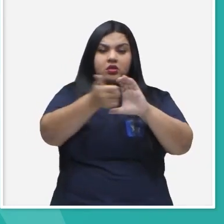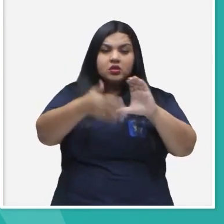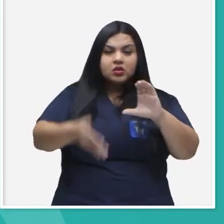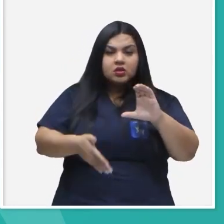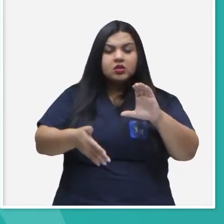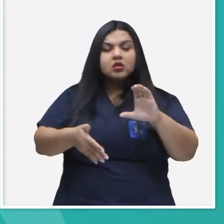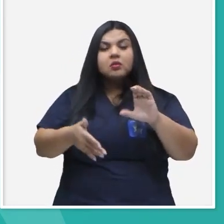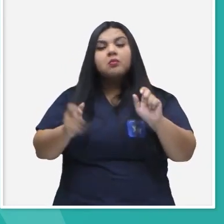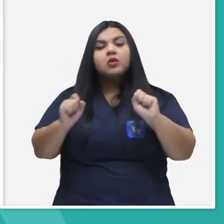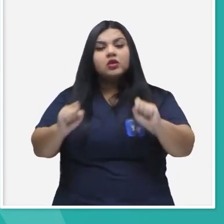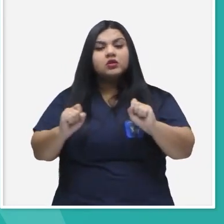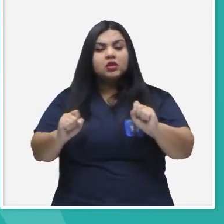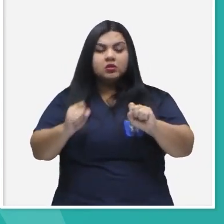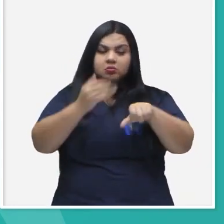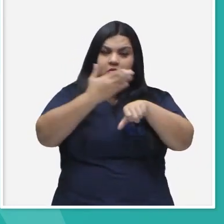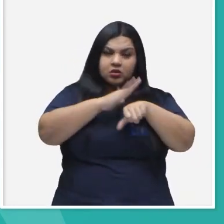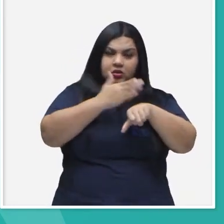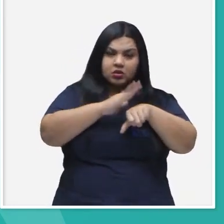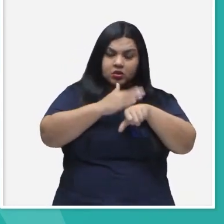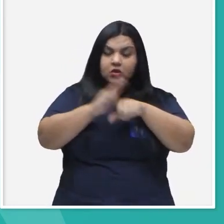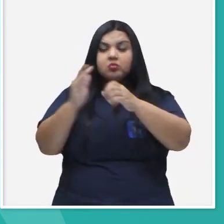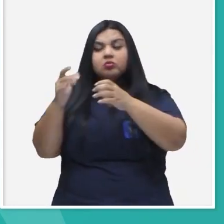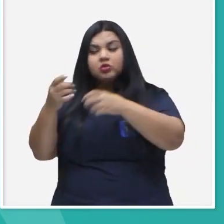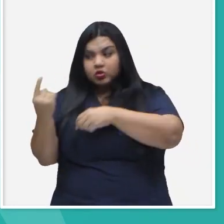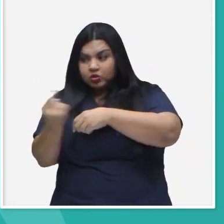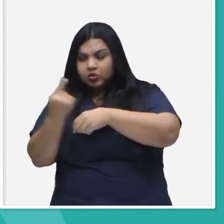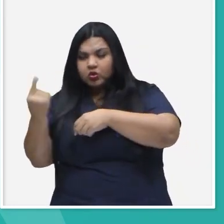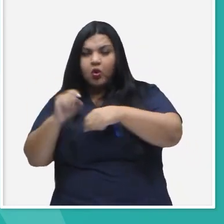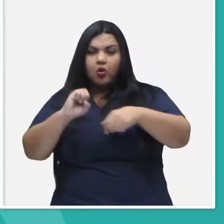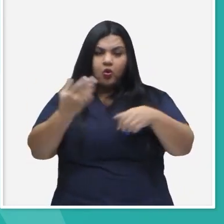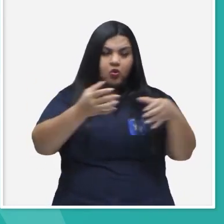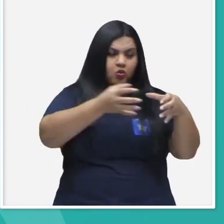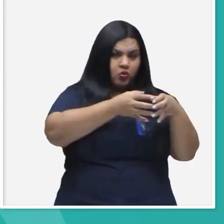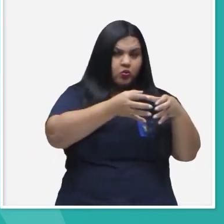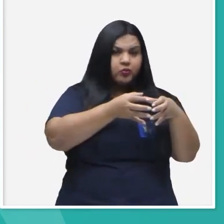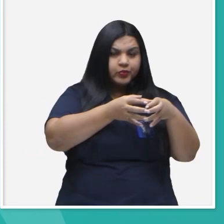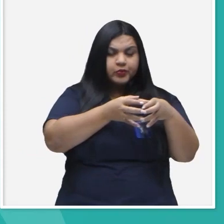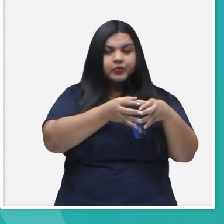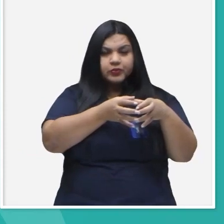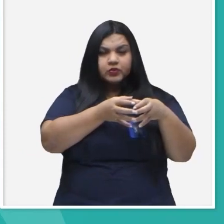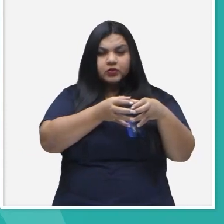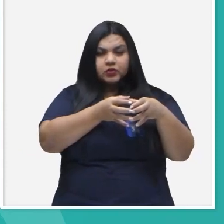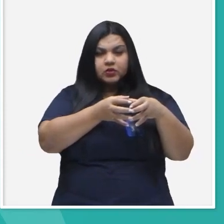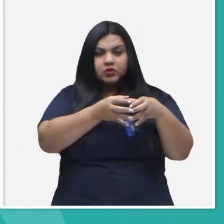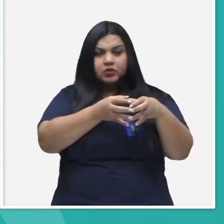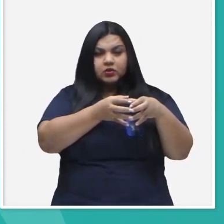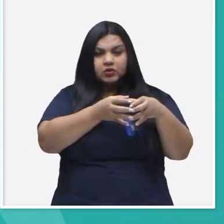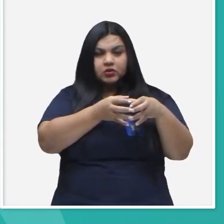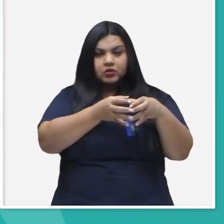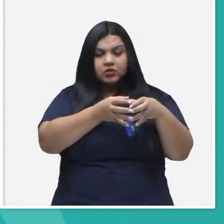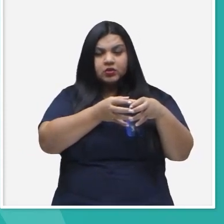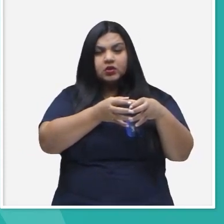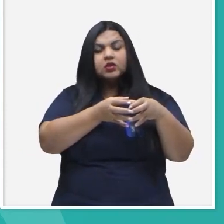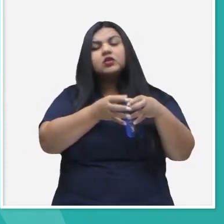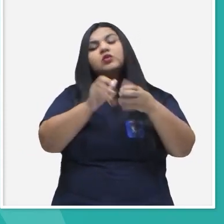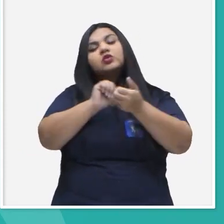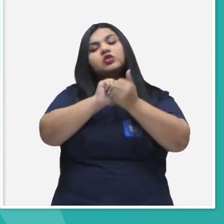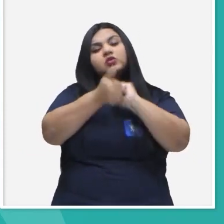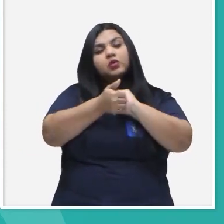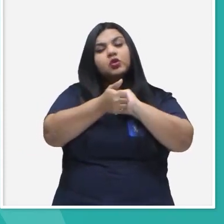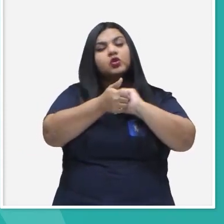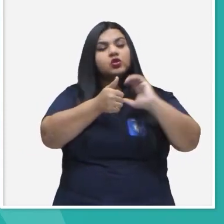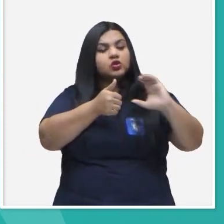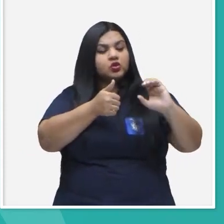características, que podem ser praticados individualmente ou coletivamente, né, que aí vem o nome de esporte coletivo